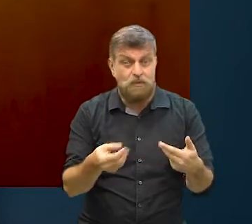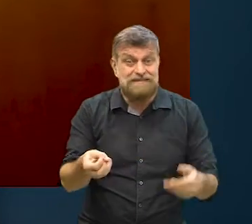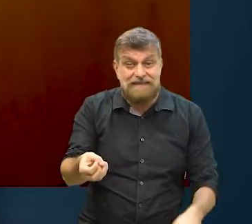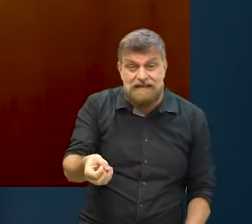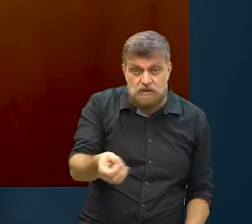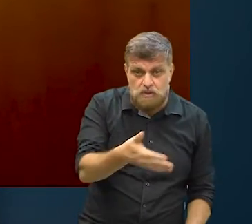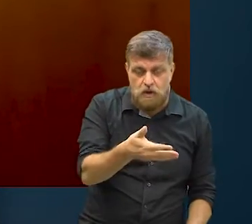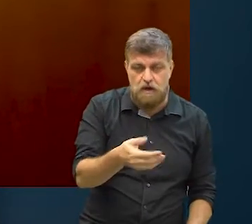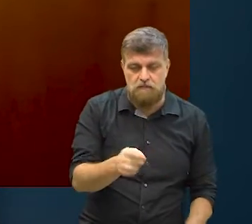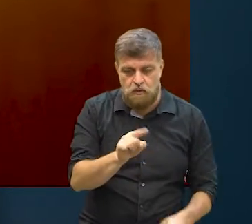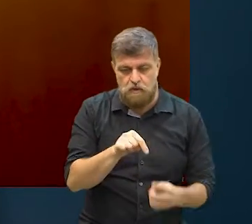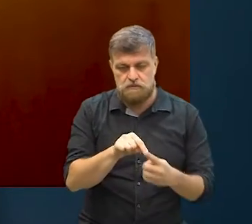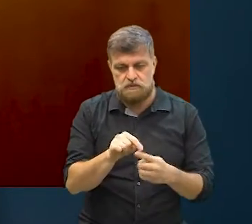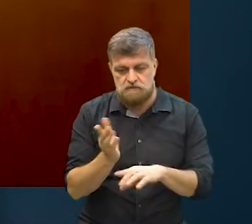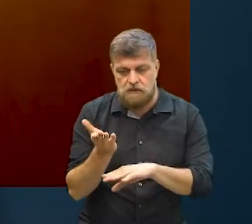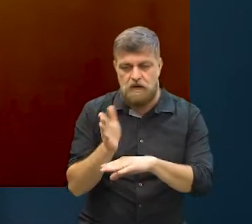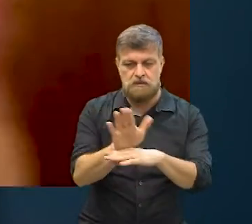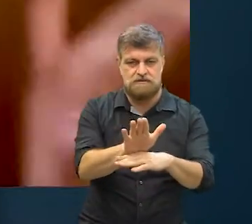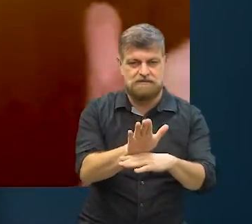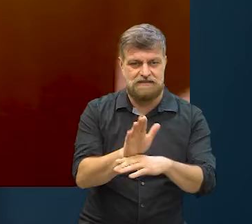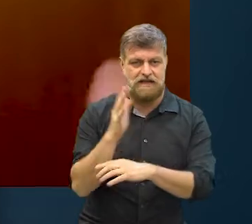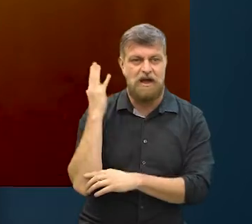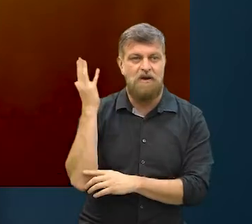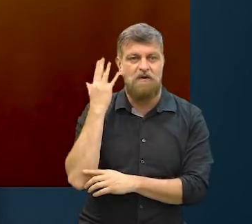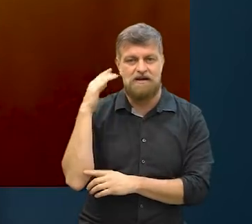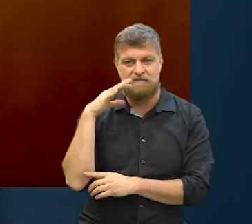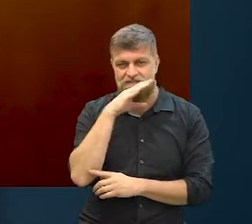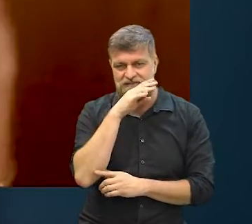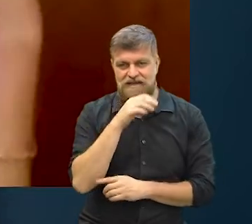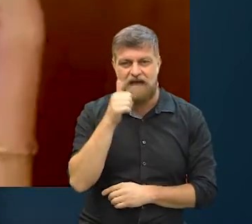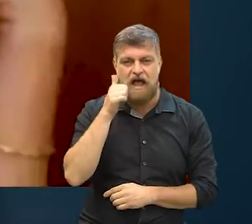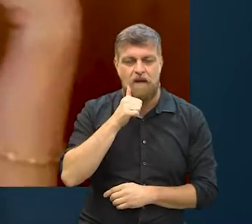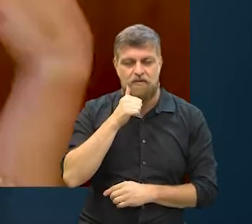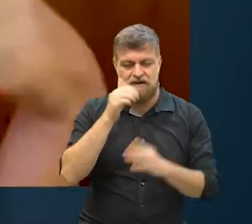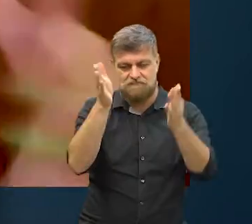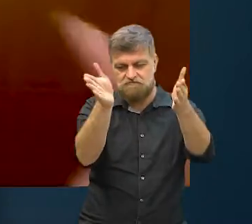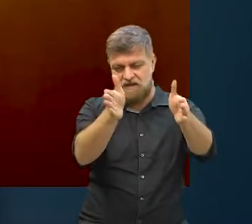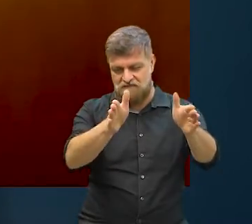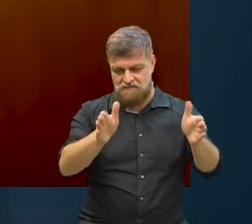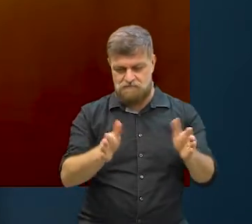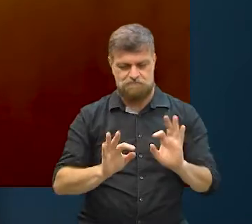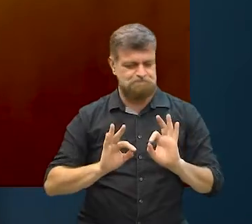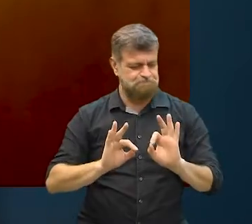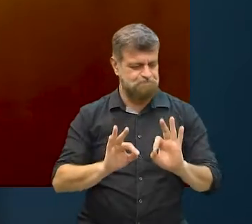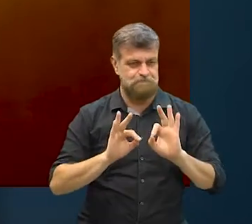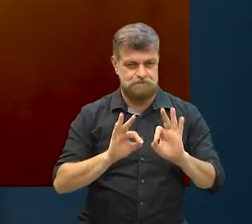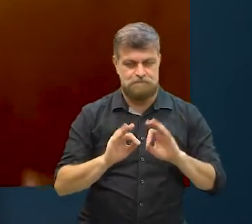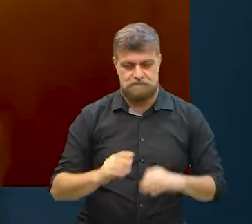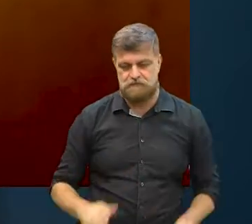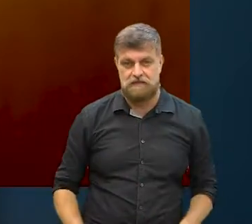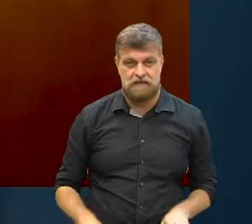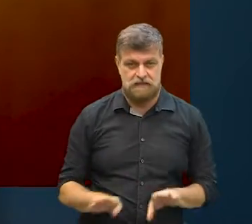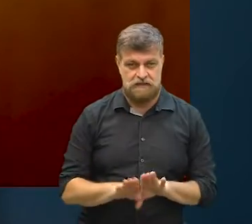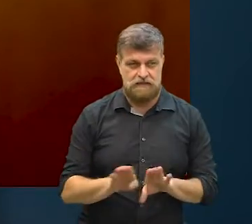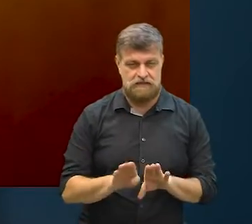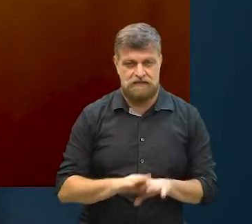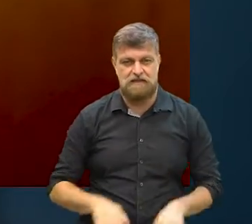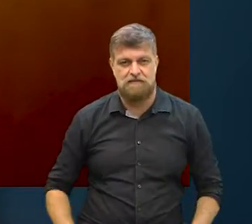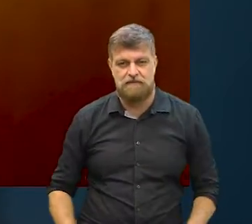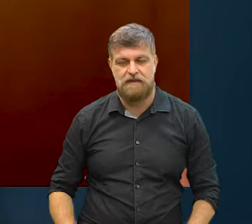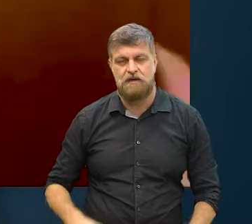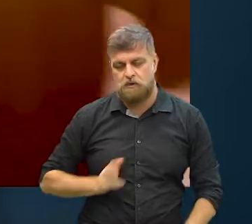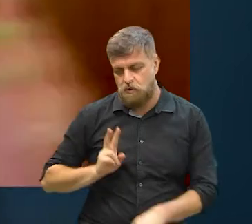bastante coisas boas para poder ajudar. Vem vindo um verão aí que a mulherada quer estar com o corpo impecável, trabalhar, melhorar a parte